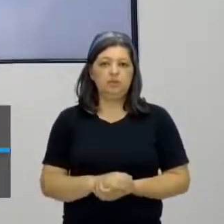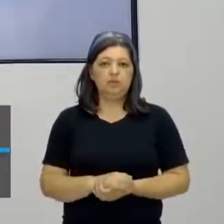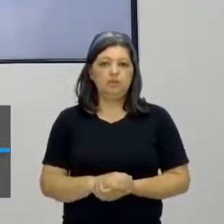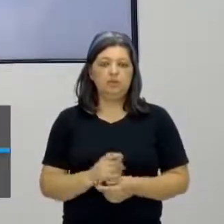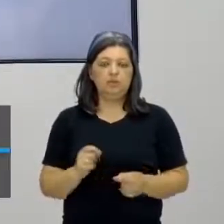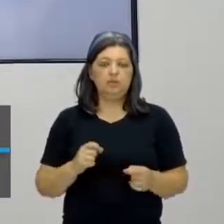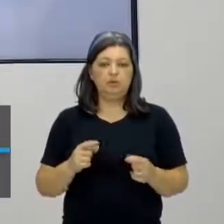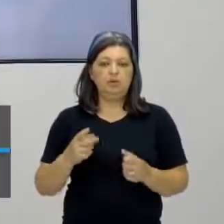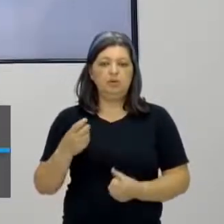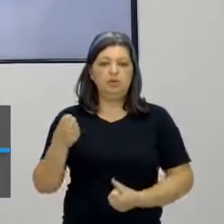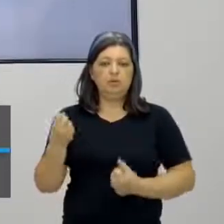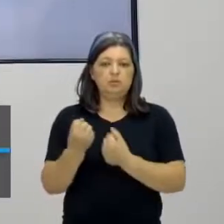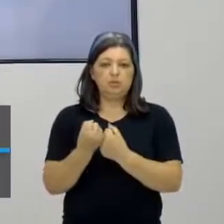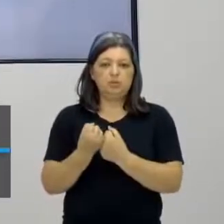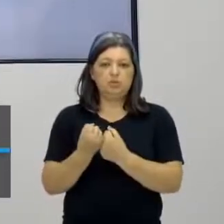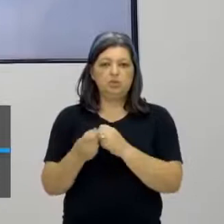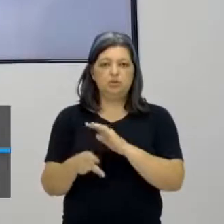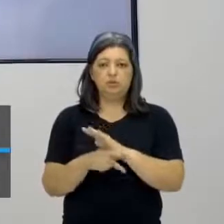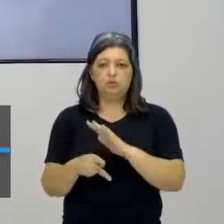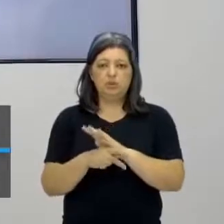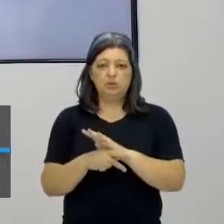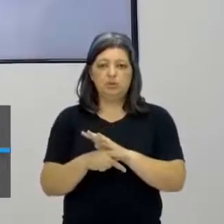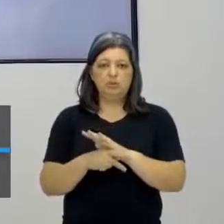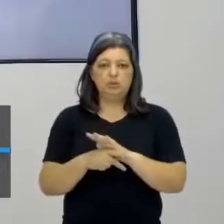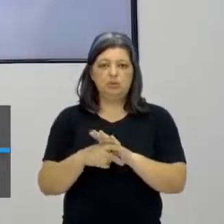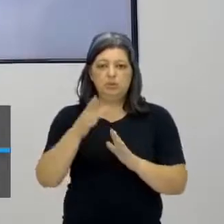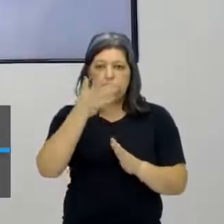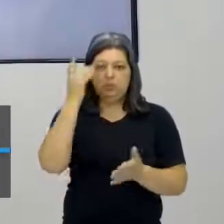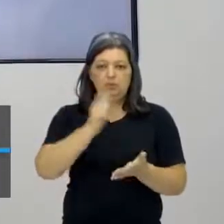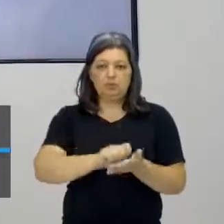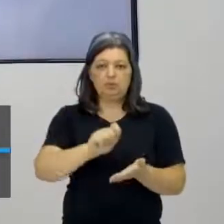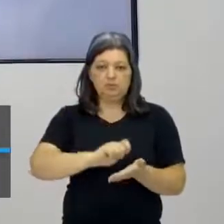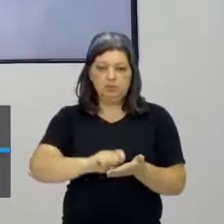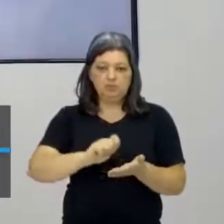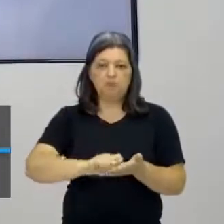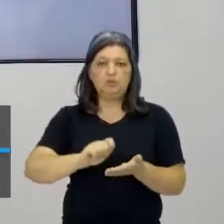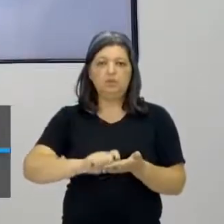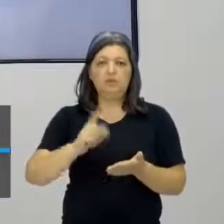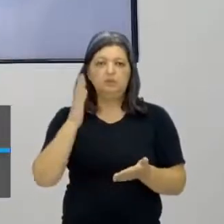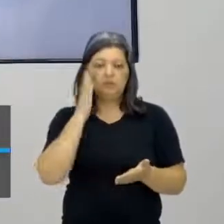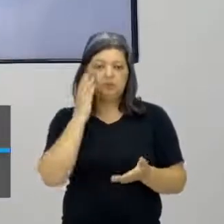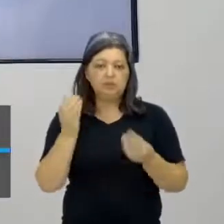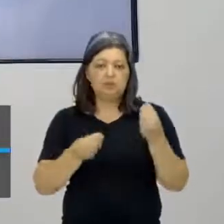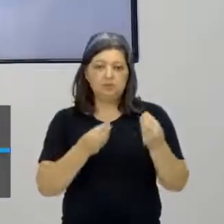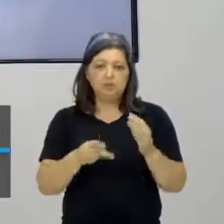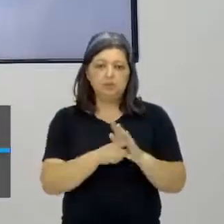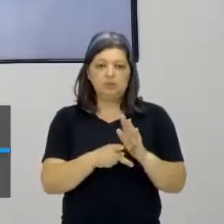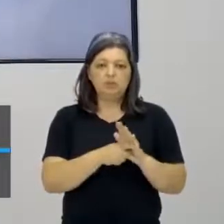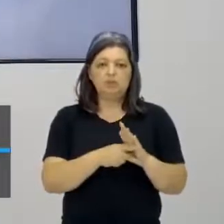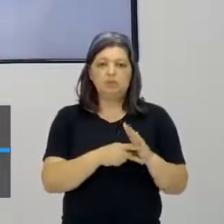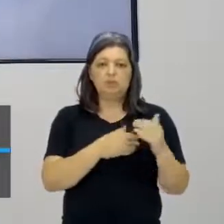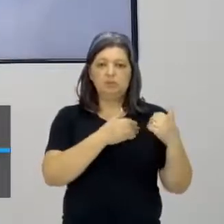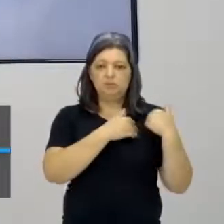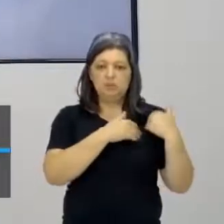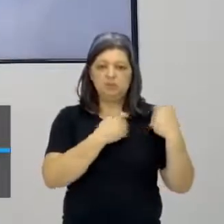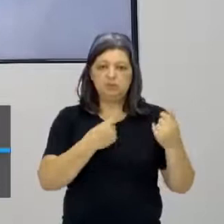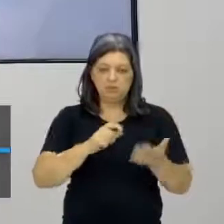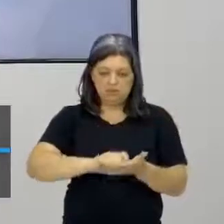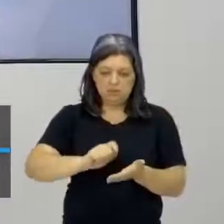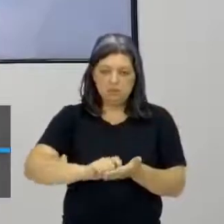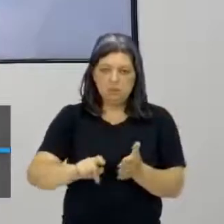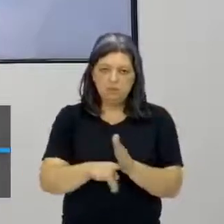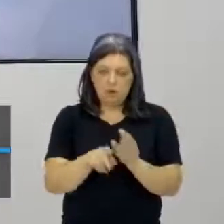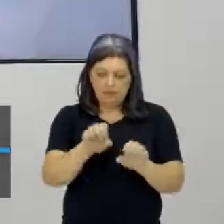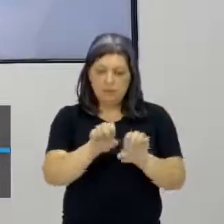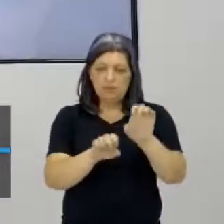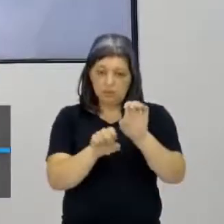substituir a sua habilidade de escritor. Você tem que saber escrever e quando o professor estiver cobrando essa habilidade, você tem que saber escrever e estruturar